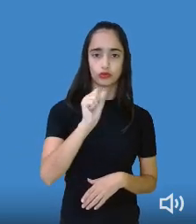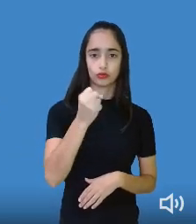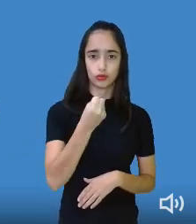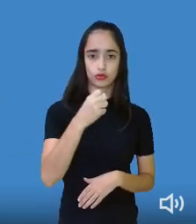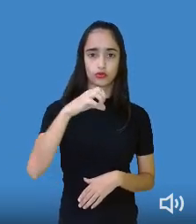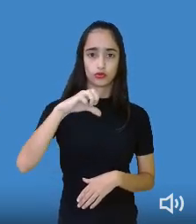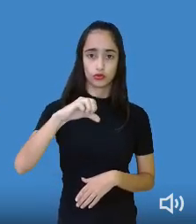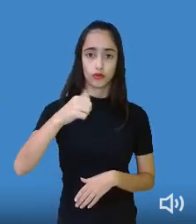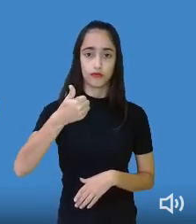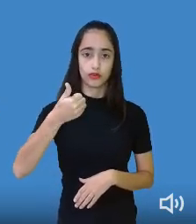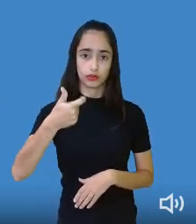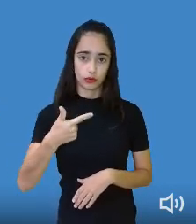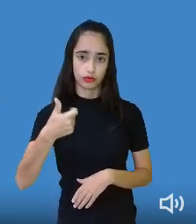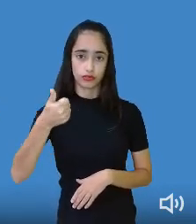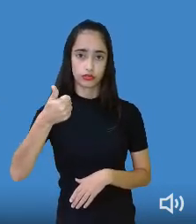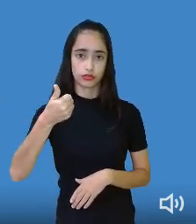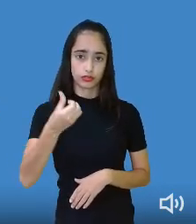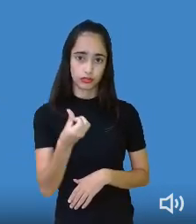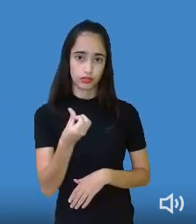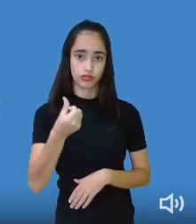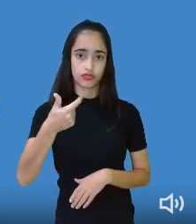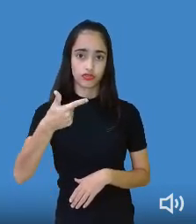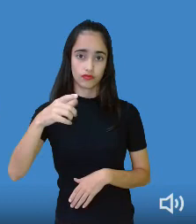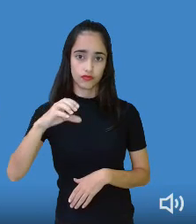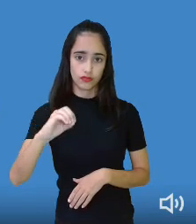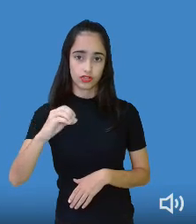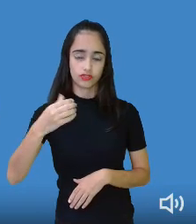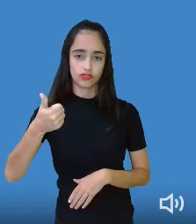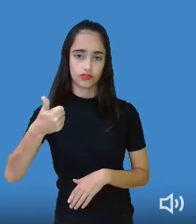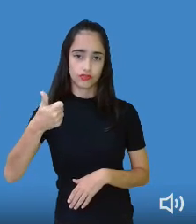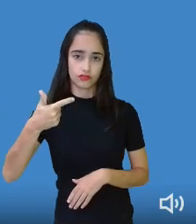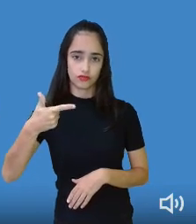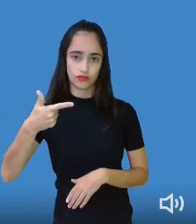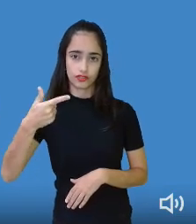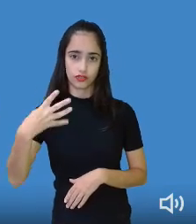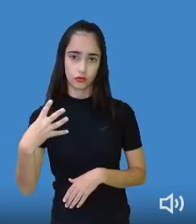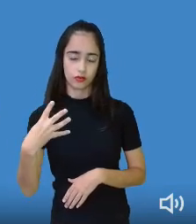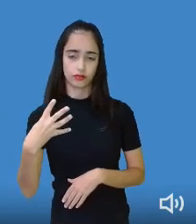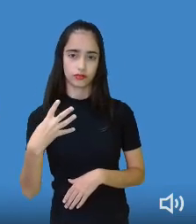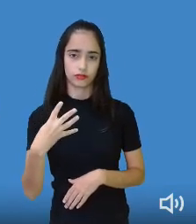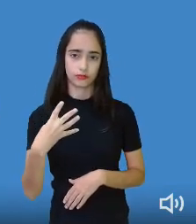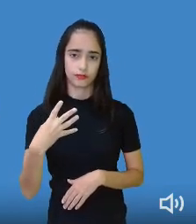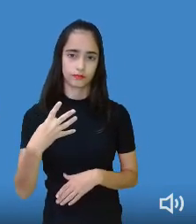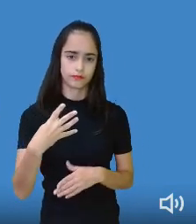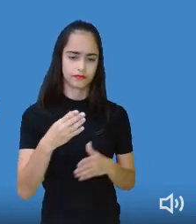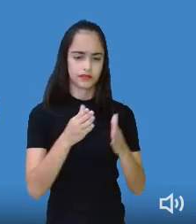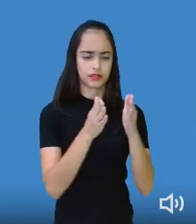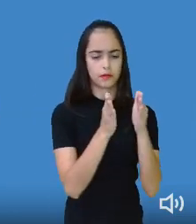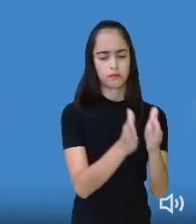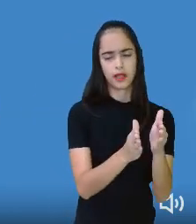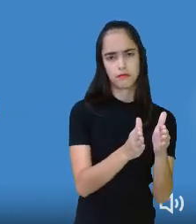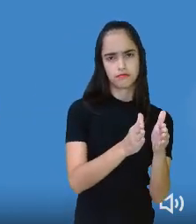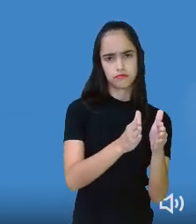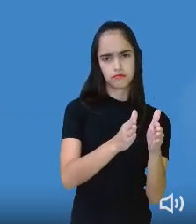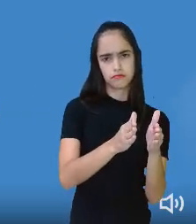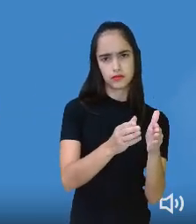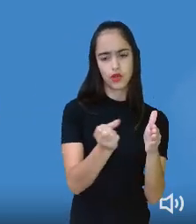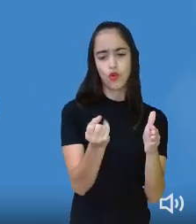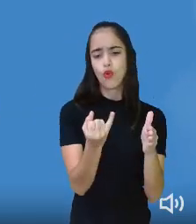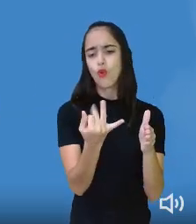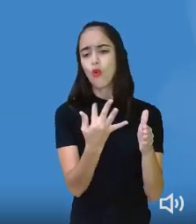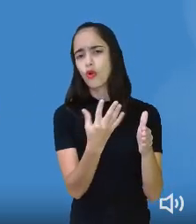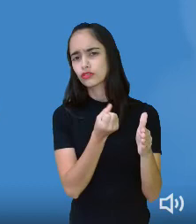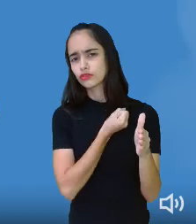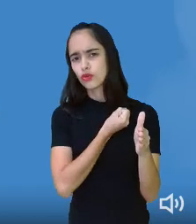8, 12, 16, 20 e 24. E aí, de quanto em quanto, vamos dizer assim que nós temos um